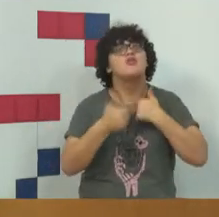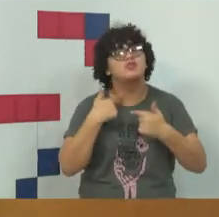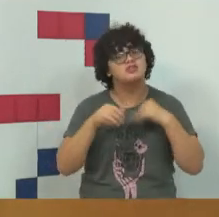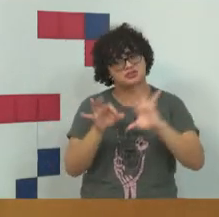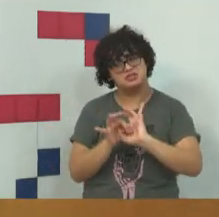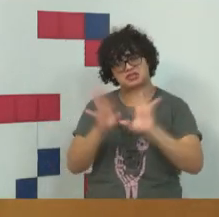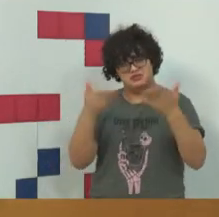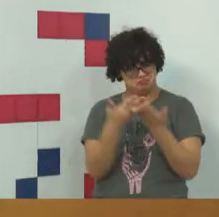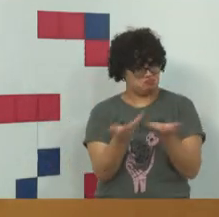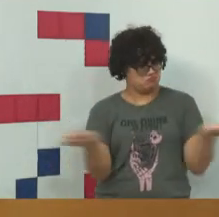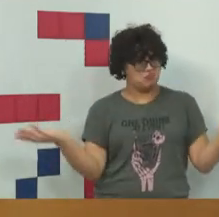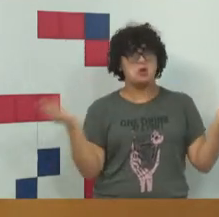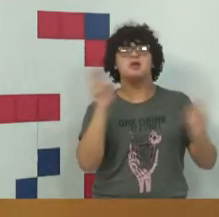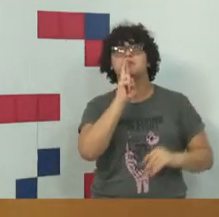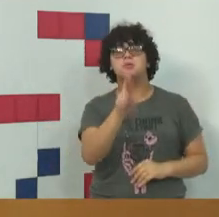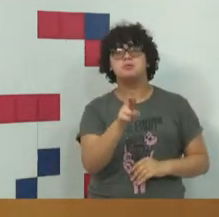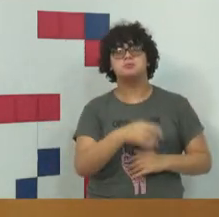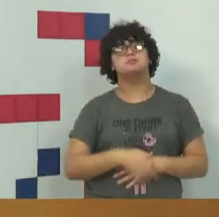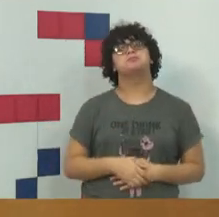para responder.